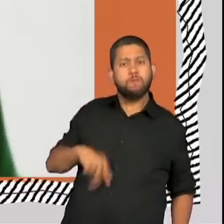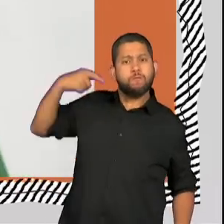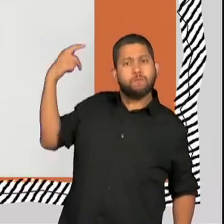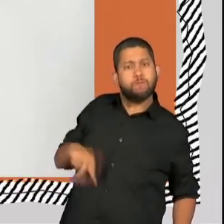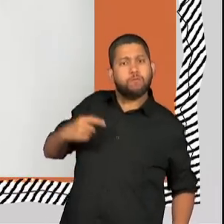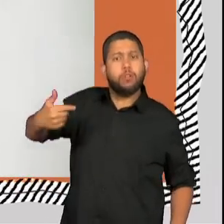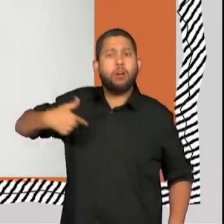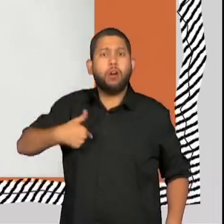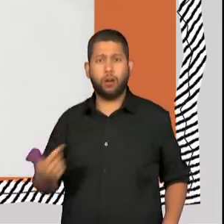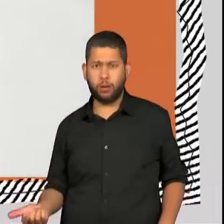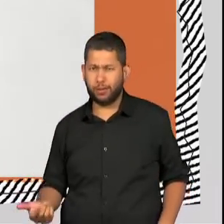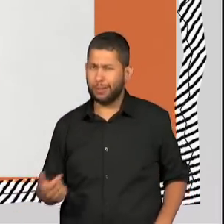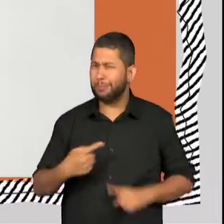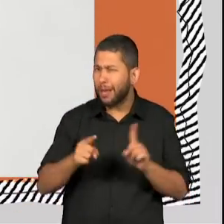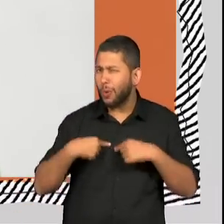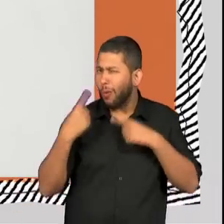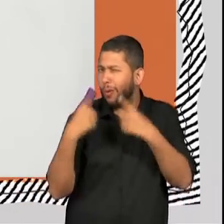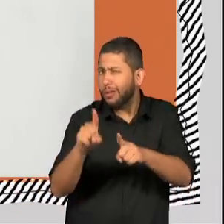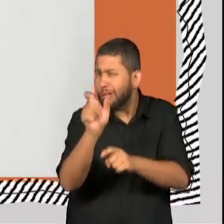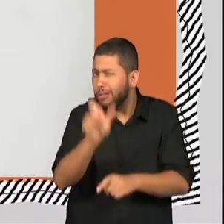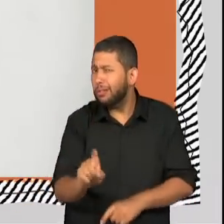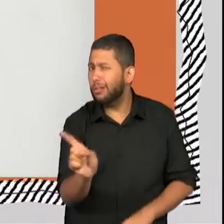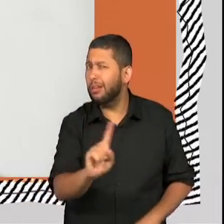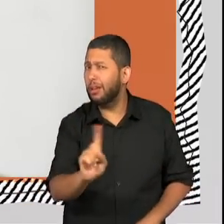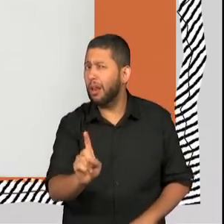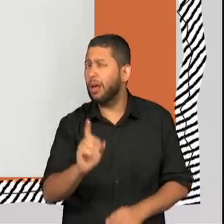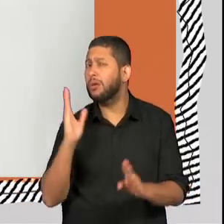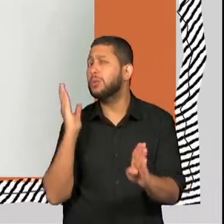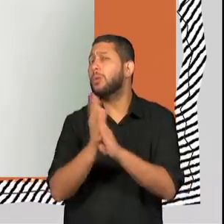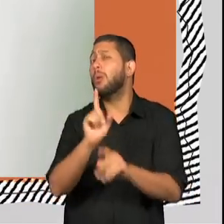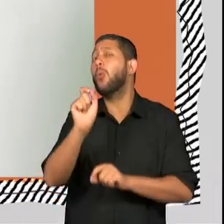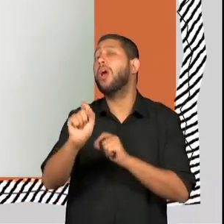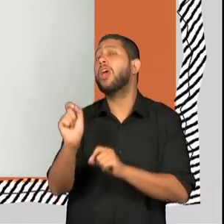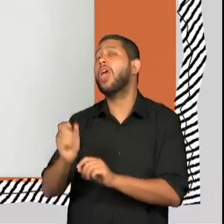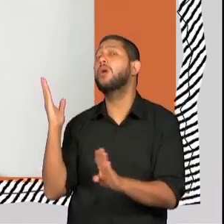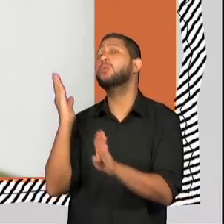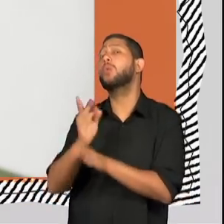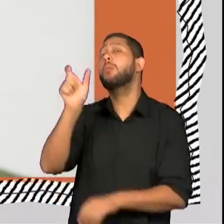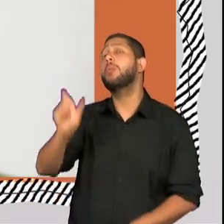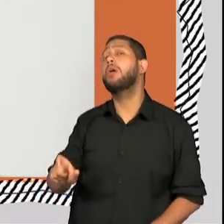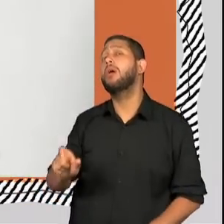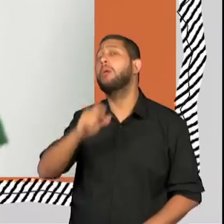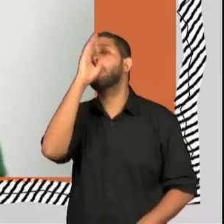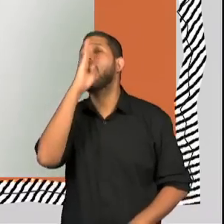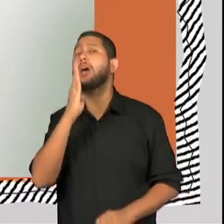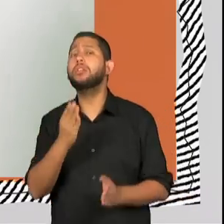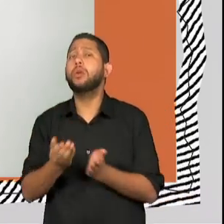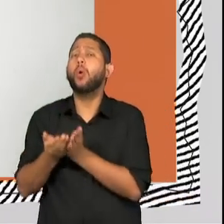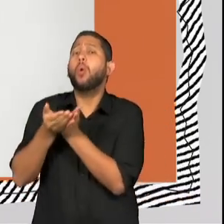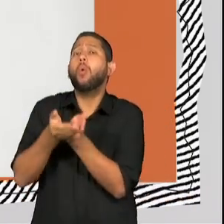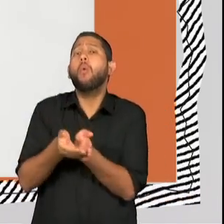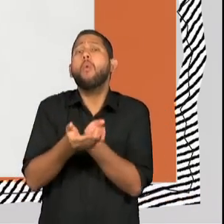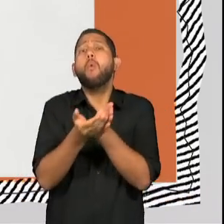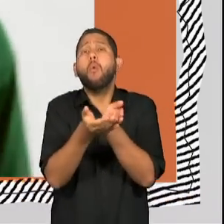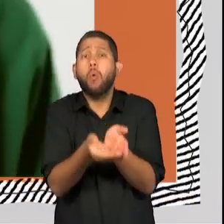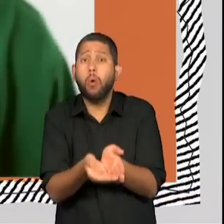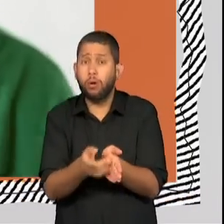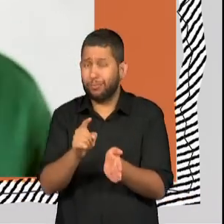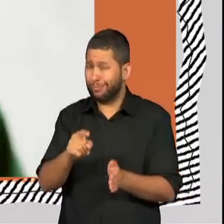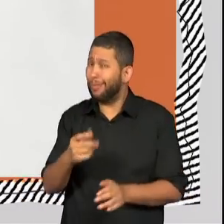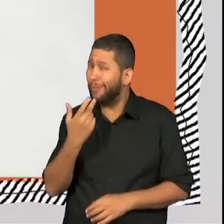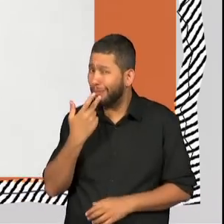ti, não me leve a mal. Quem descobriu o Brasil, não foi Cabral. Nada contra